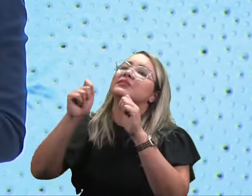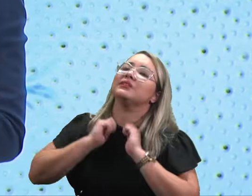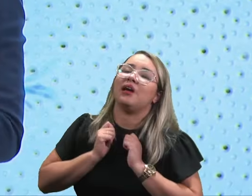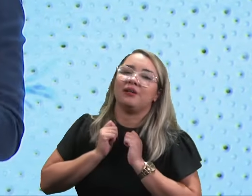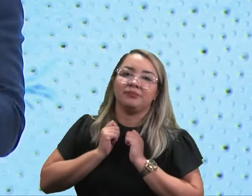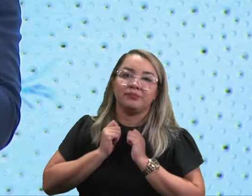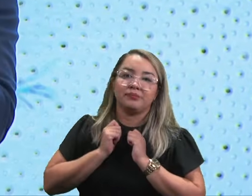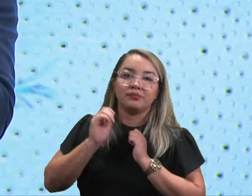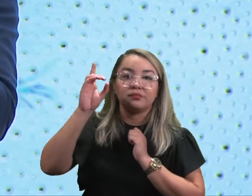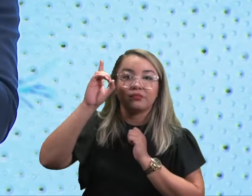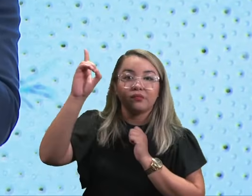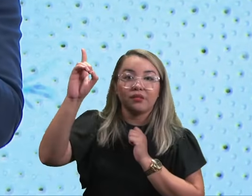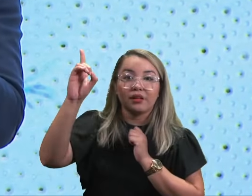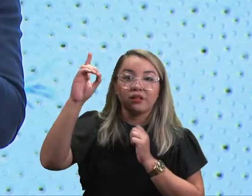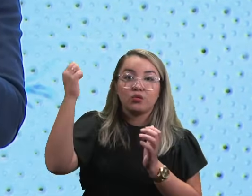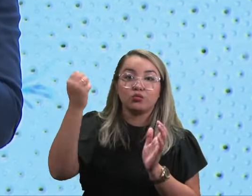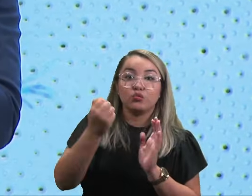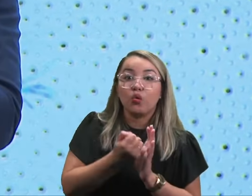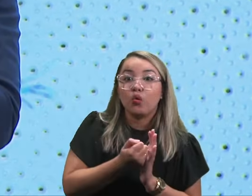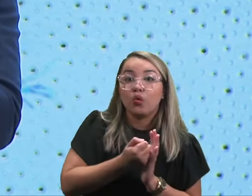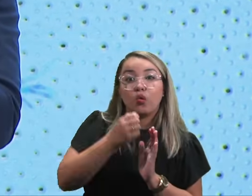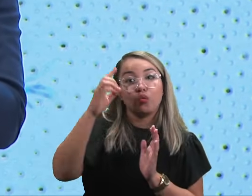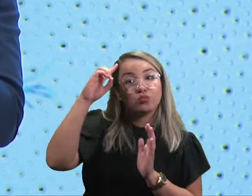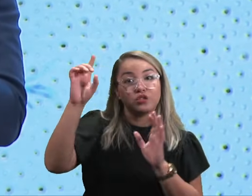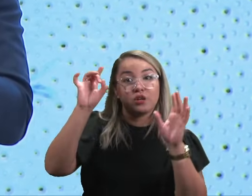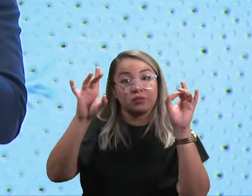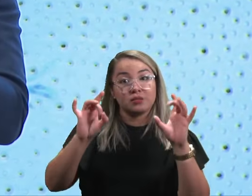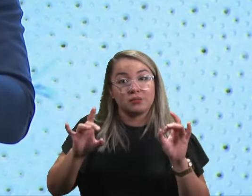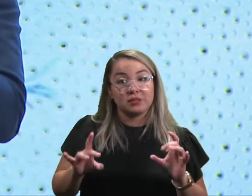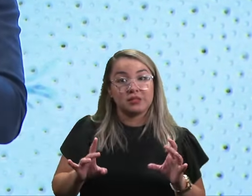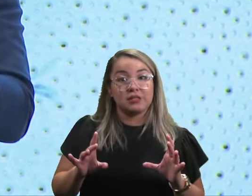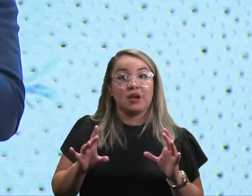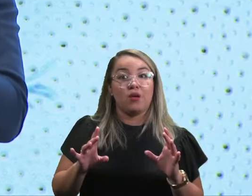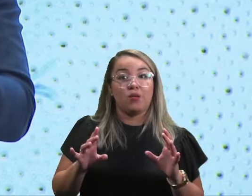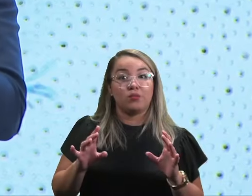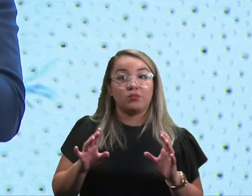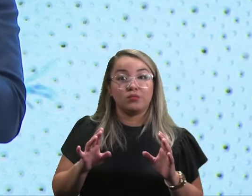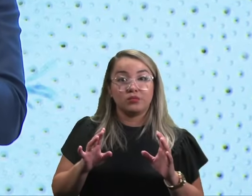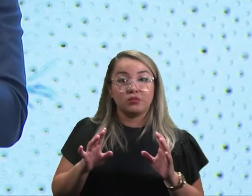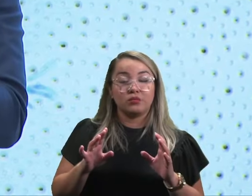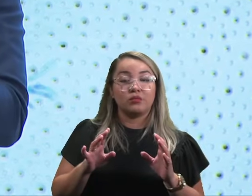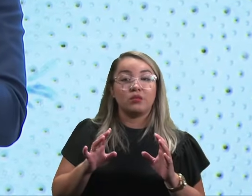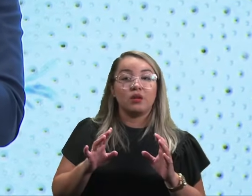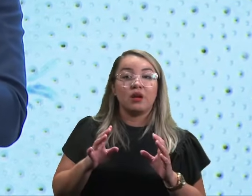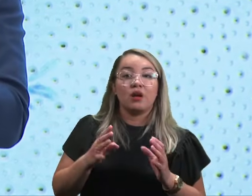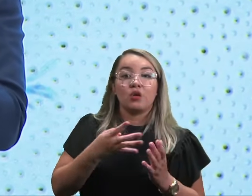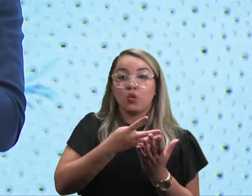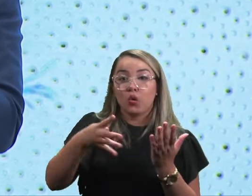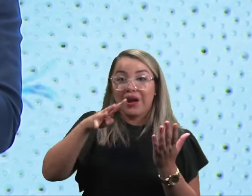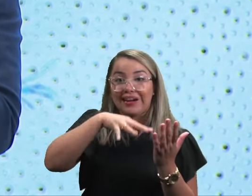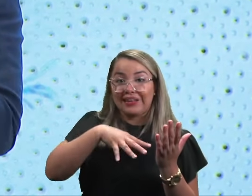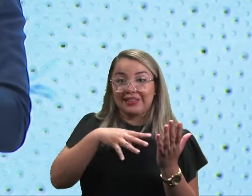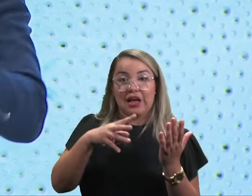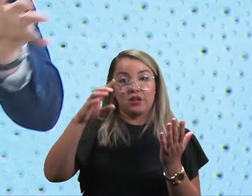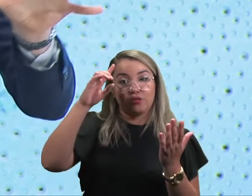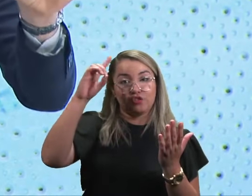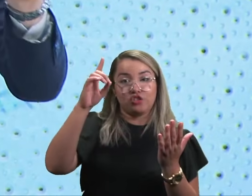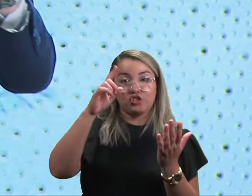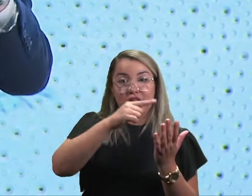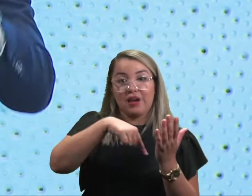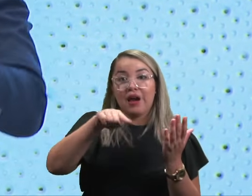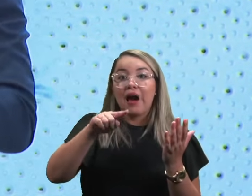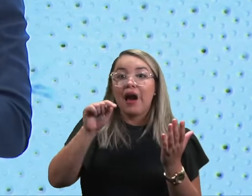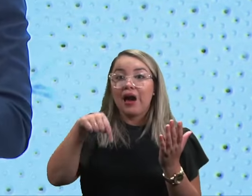Deus colocou no calendário da nossa igreja um dia muito especial, toda semana, às quartas-feiras à noite. Nessa última quarta estávamos aqui em